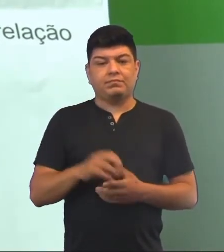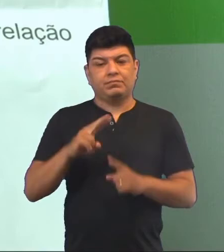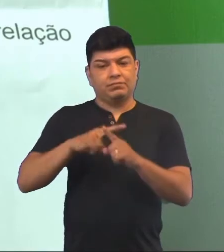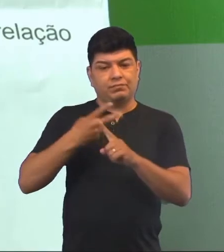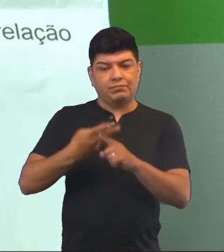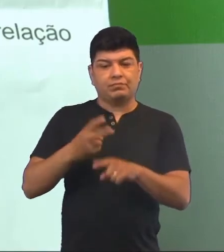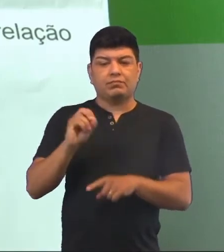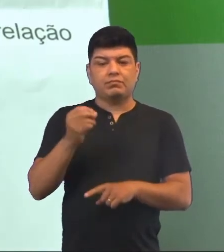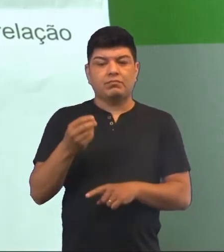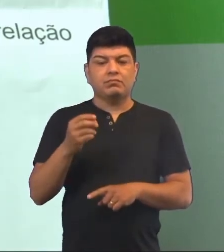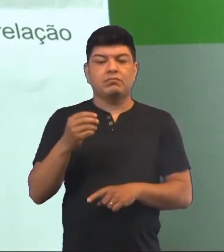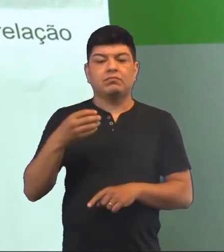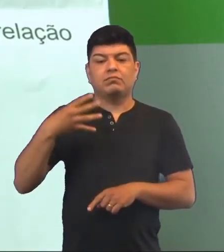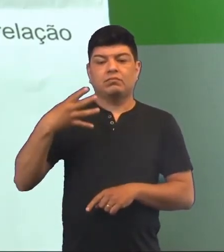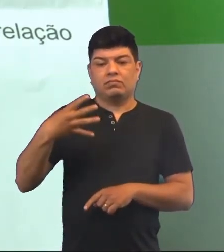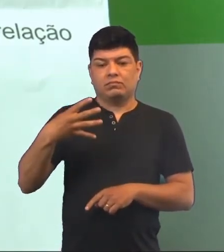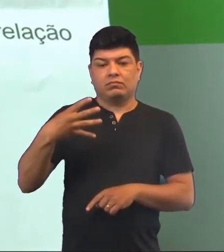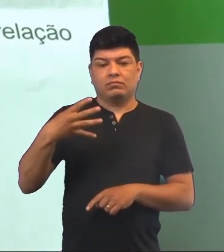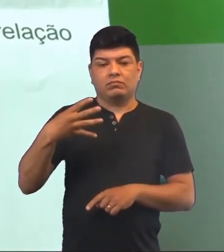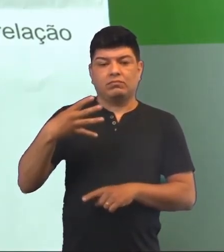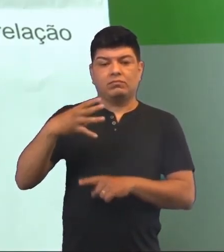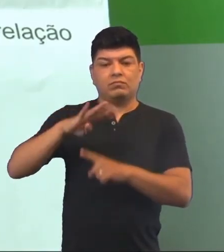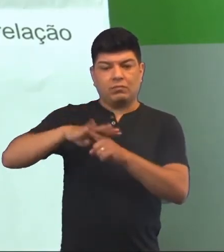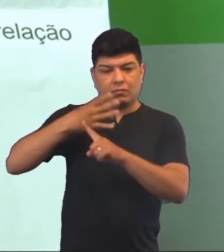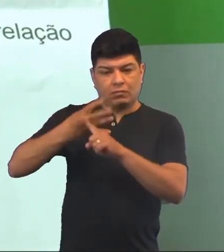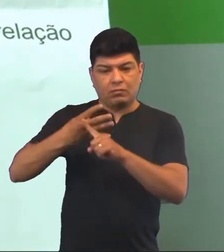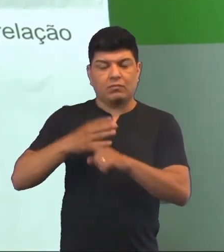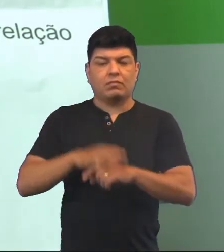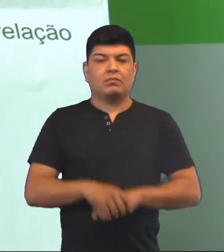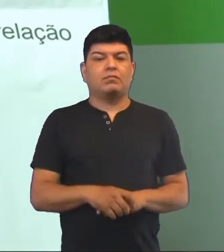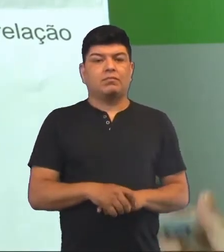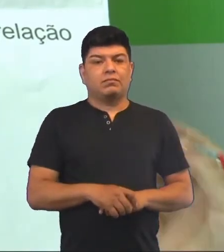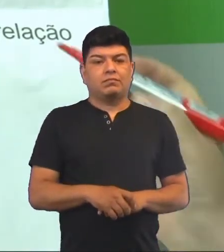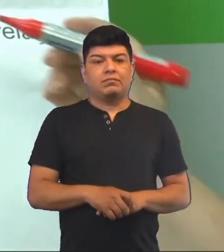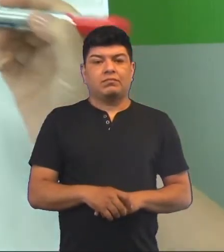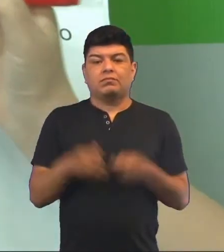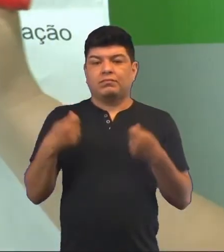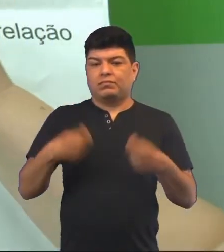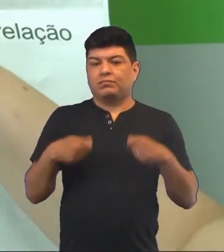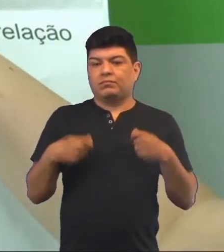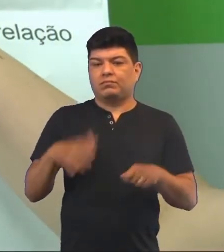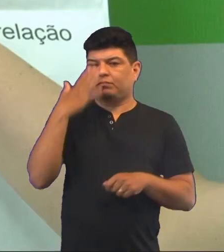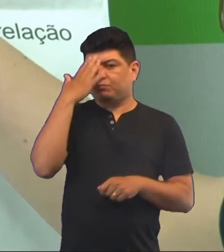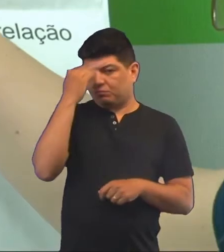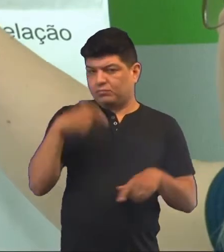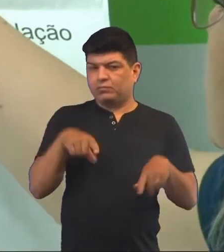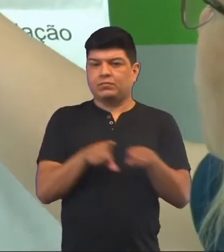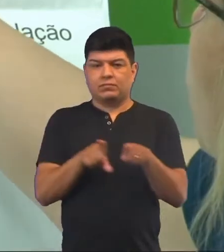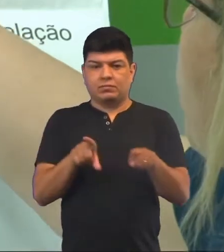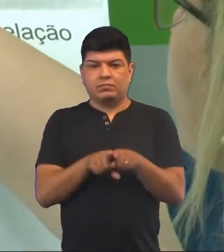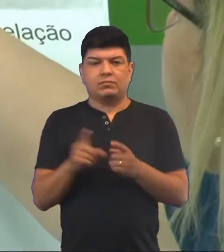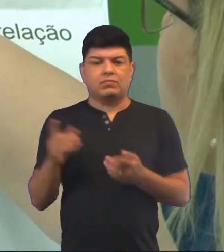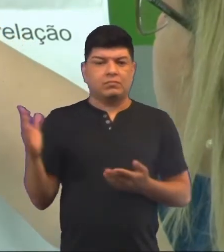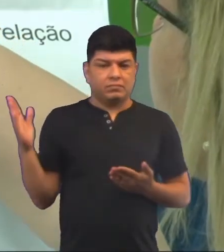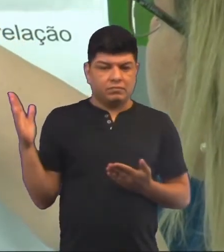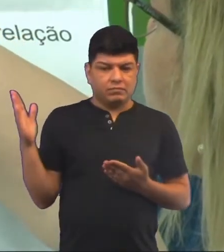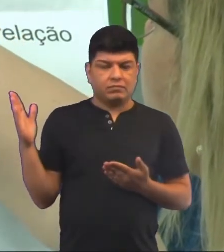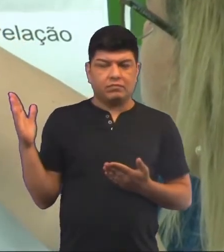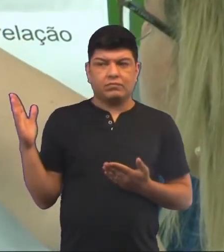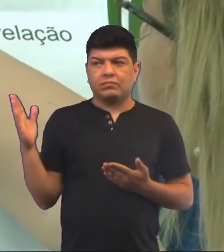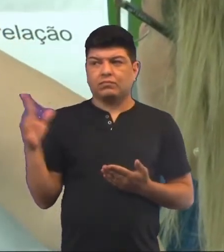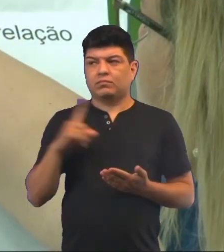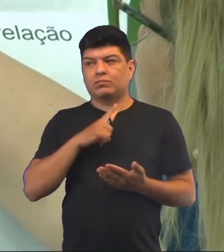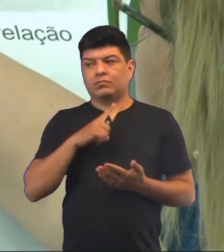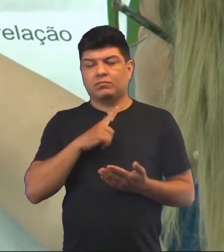o dobro ou o quadruplo. Para eu saber, eu vou ter que identificar essa daqui também. Olha só,